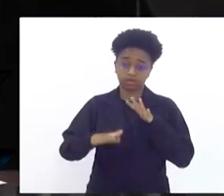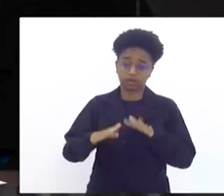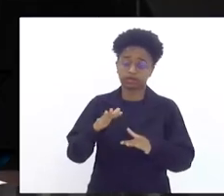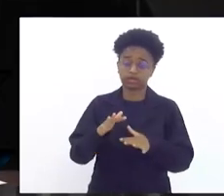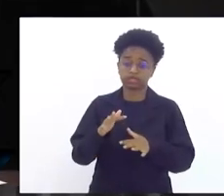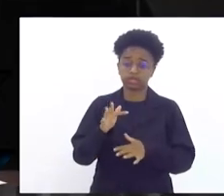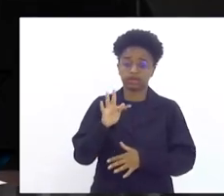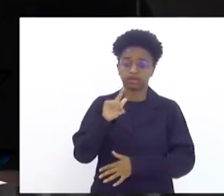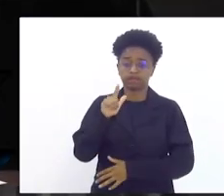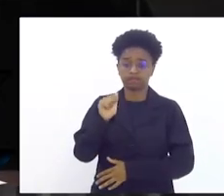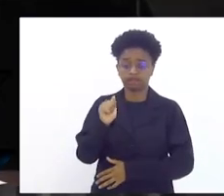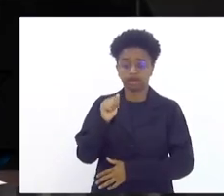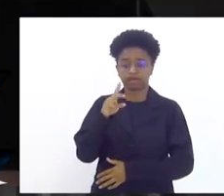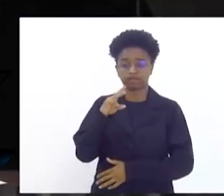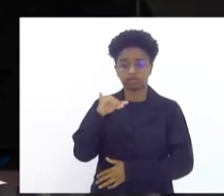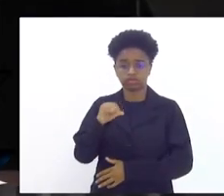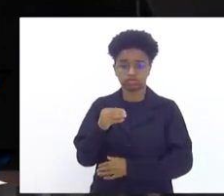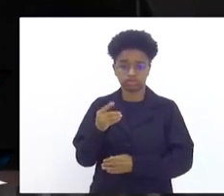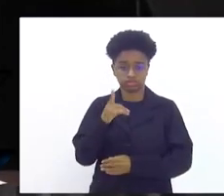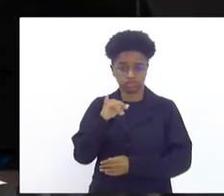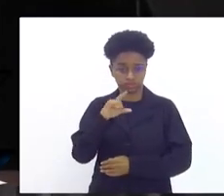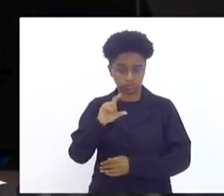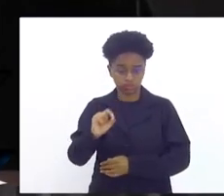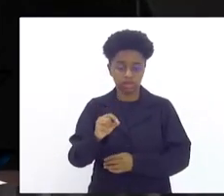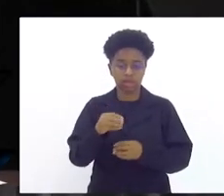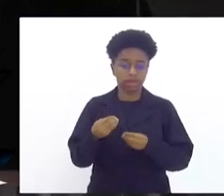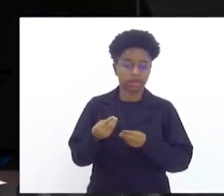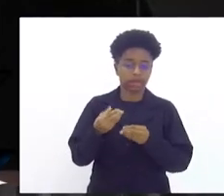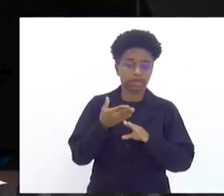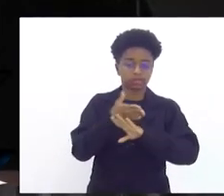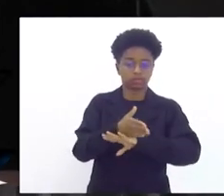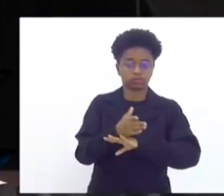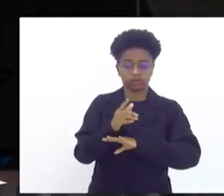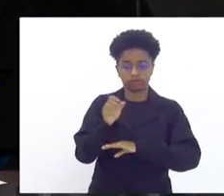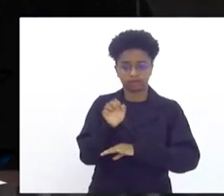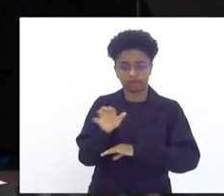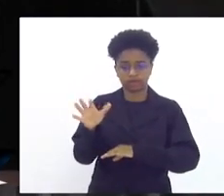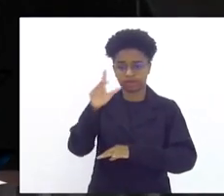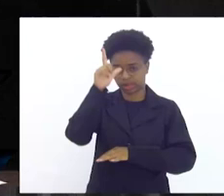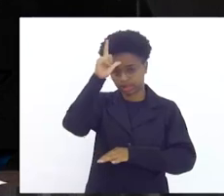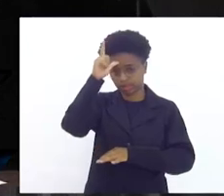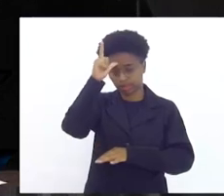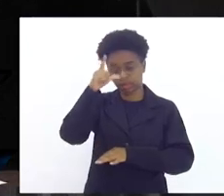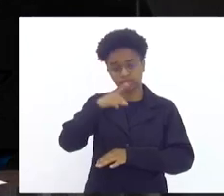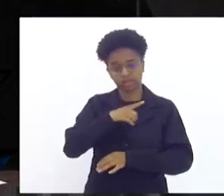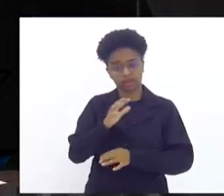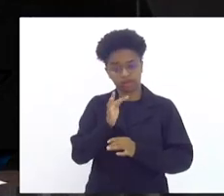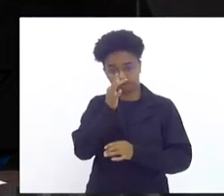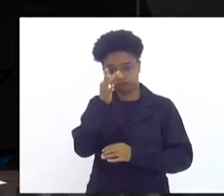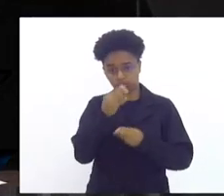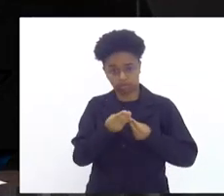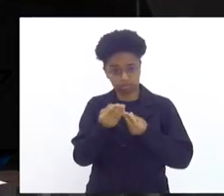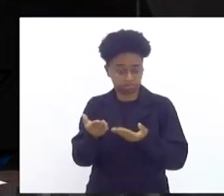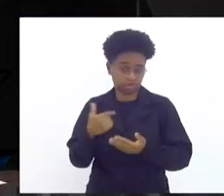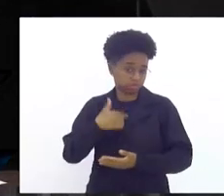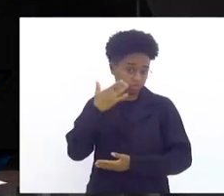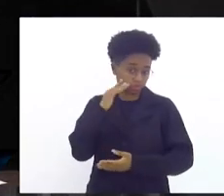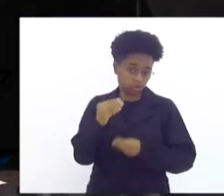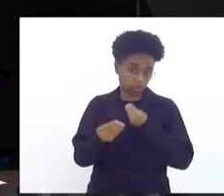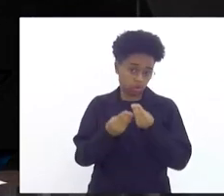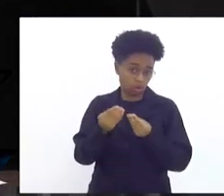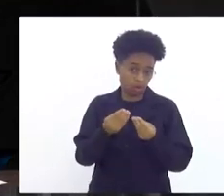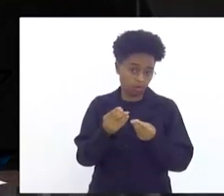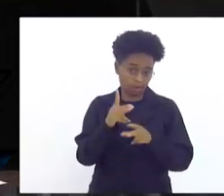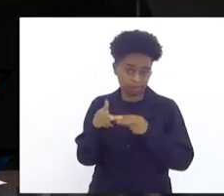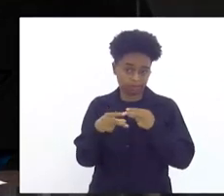distribuindo rosas porque arma ele não tinha então pode ser que não se enfeite Mas pode ser que faça um agrado ali com a bandidagem com as rosas do Flávio